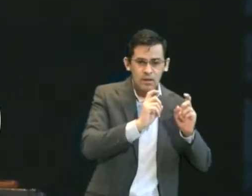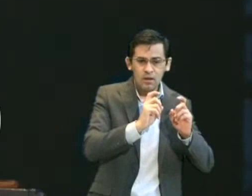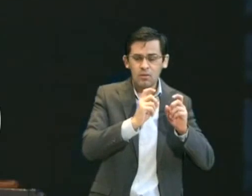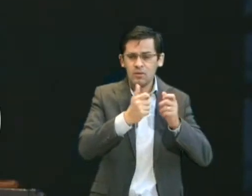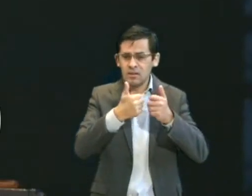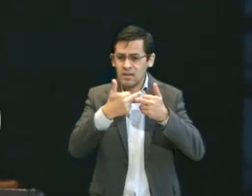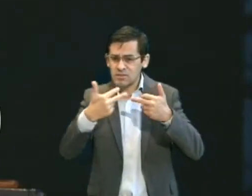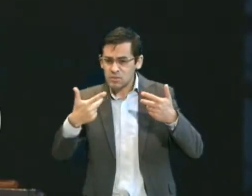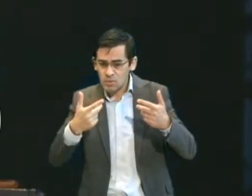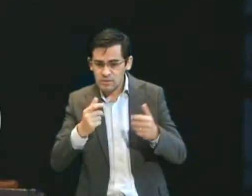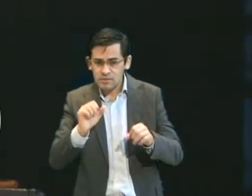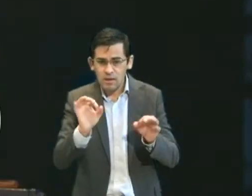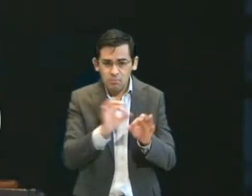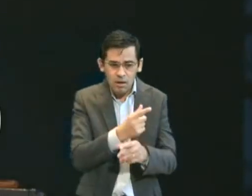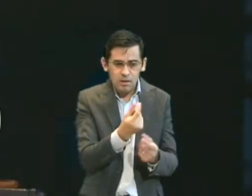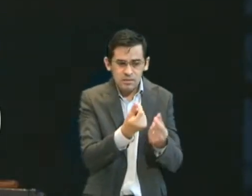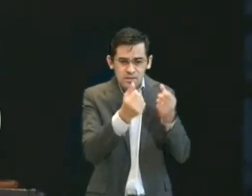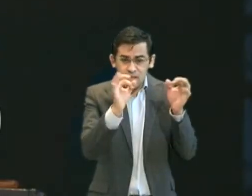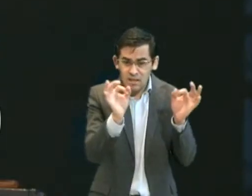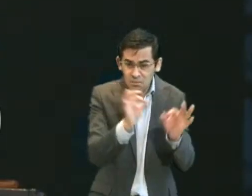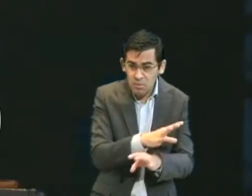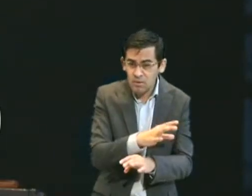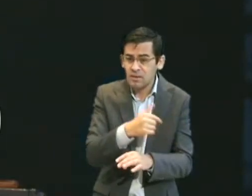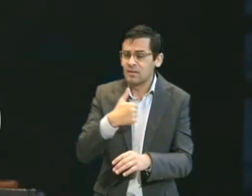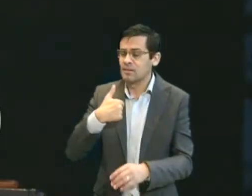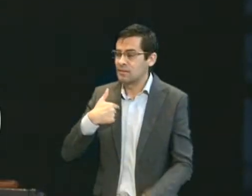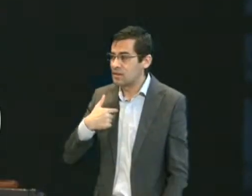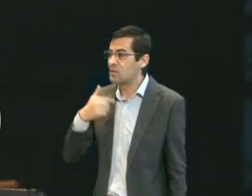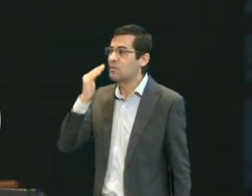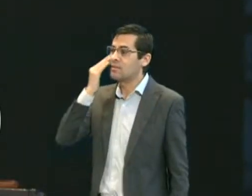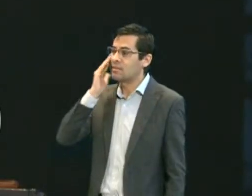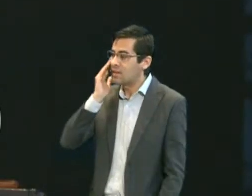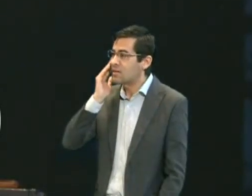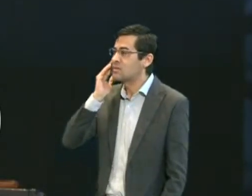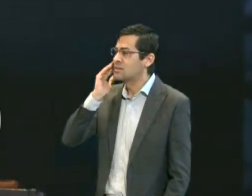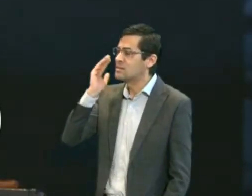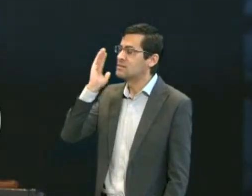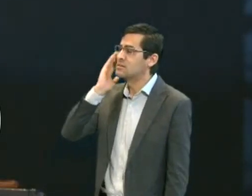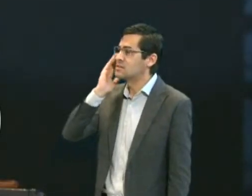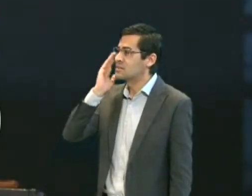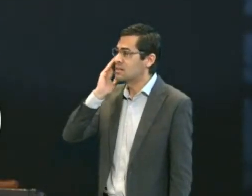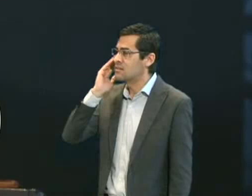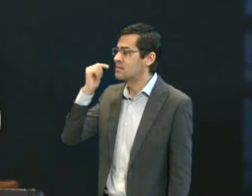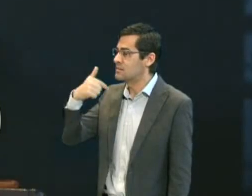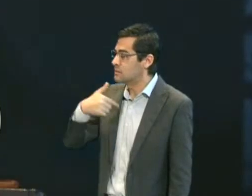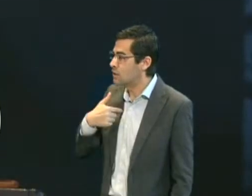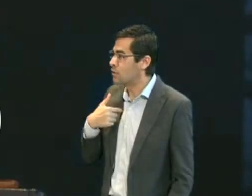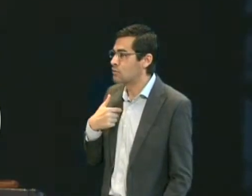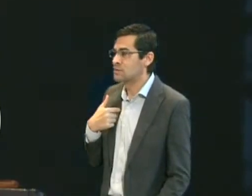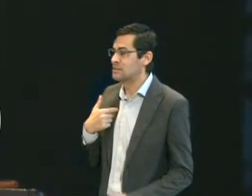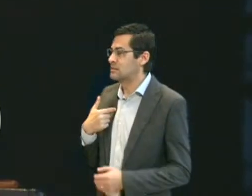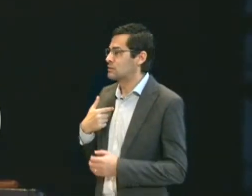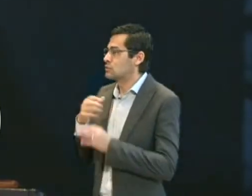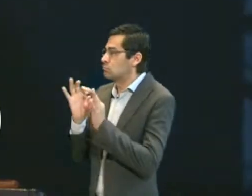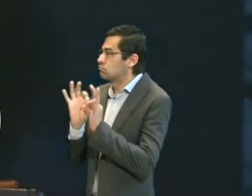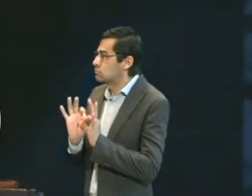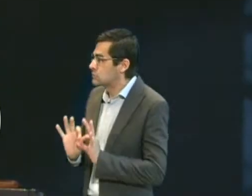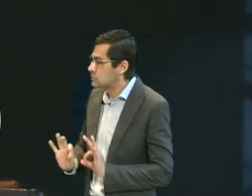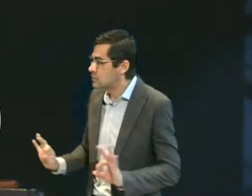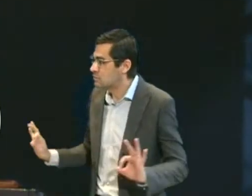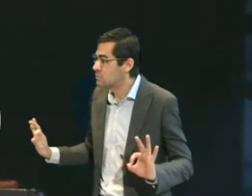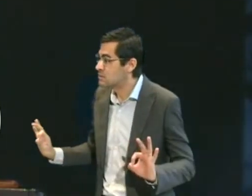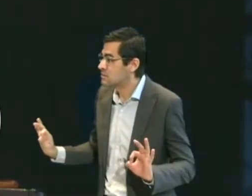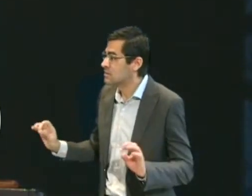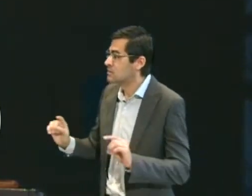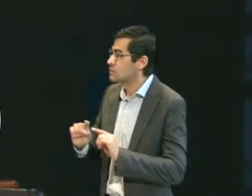acabou, quando isso aconteceu, Senhor, eu reconheço que eu não sou digno das tuas